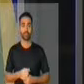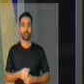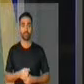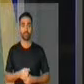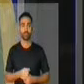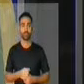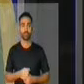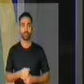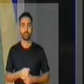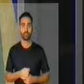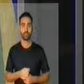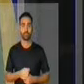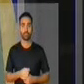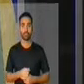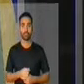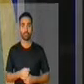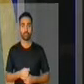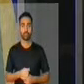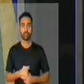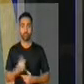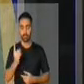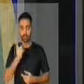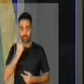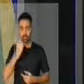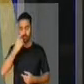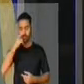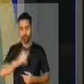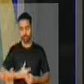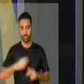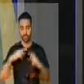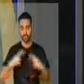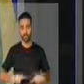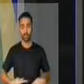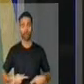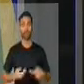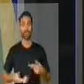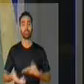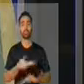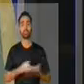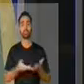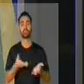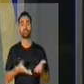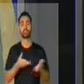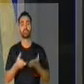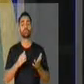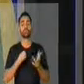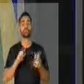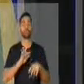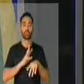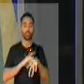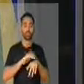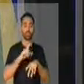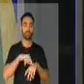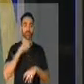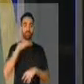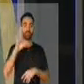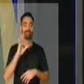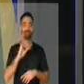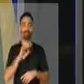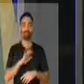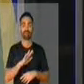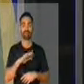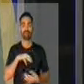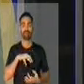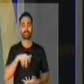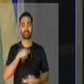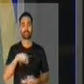como parlamentar e ser humano de tratar essa doença que é o mal do século. O